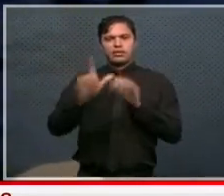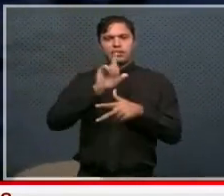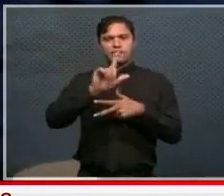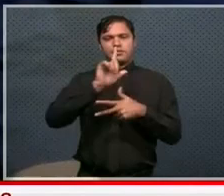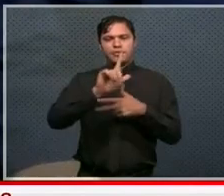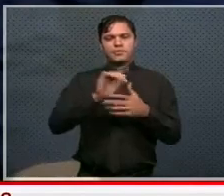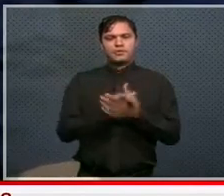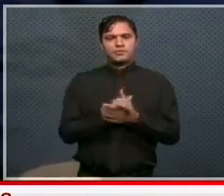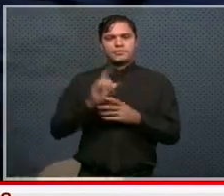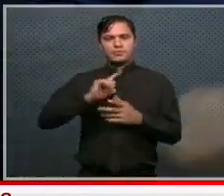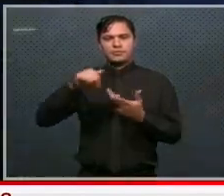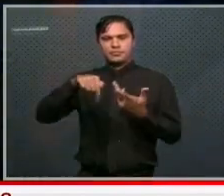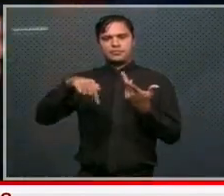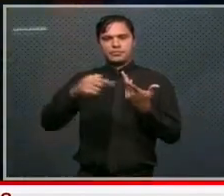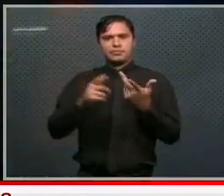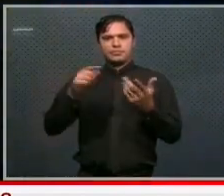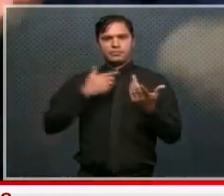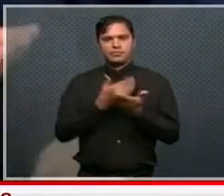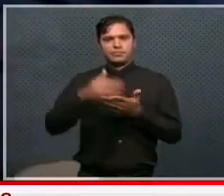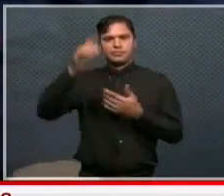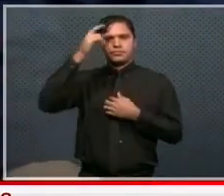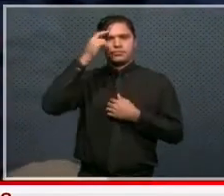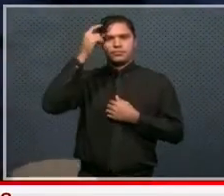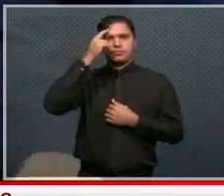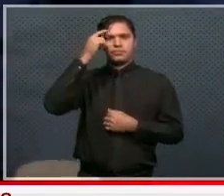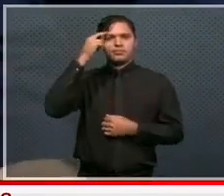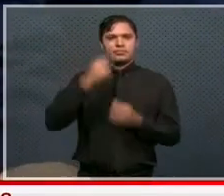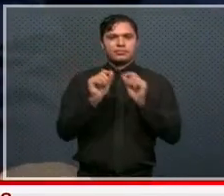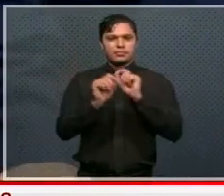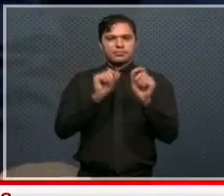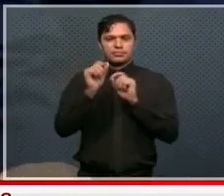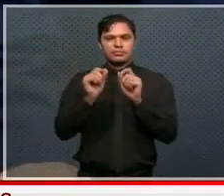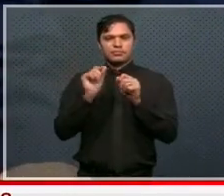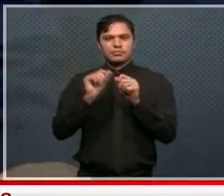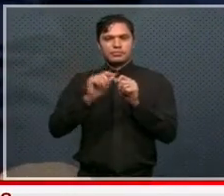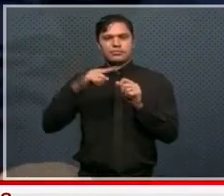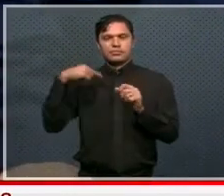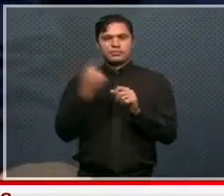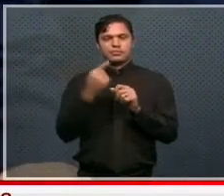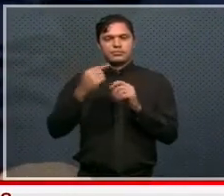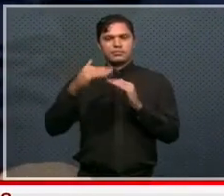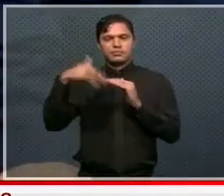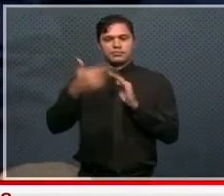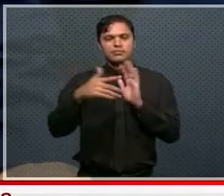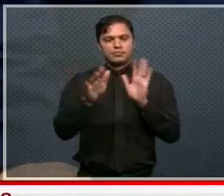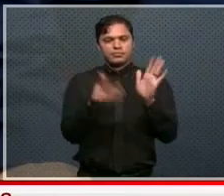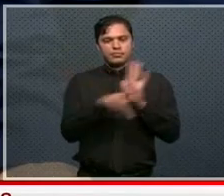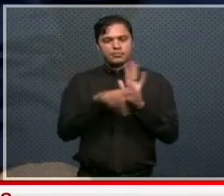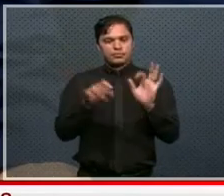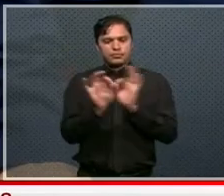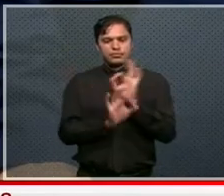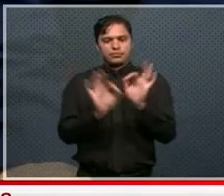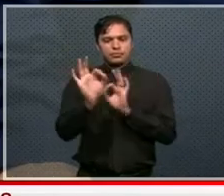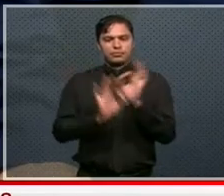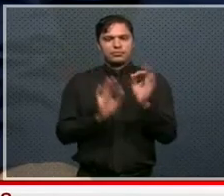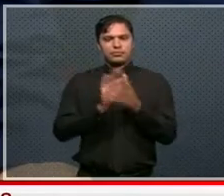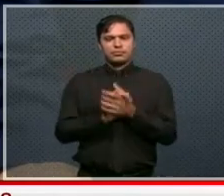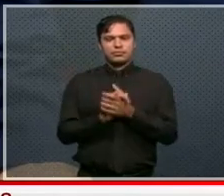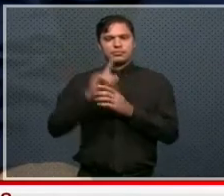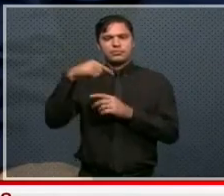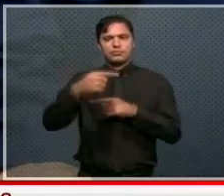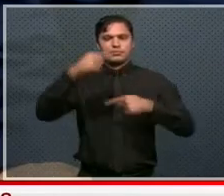para por começar a pensar o que fazer para a gente elaborar essa proposta de